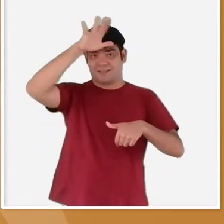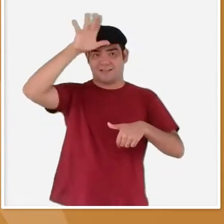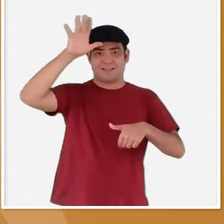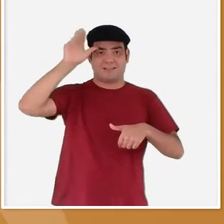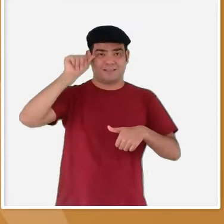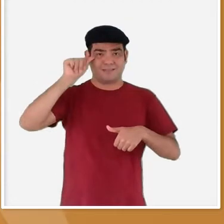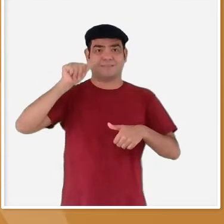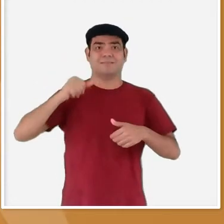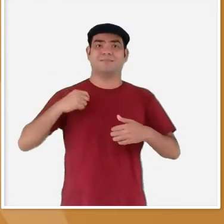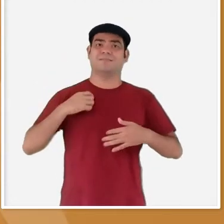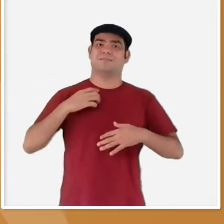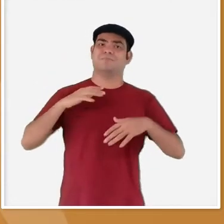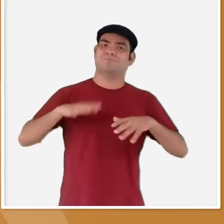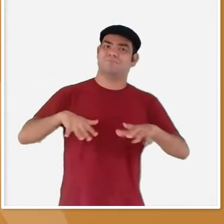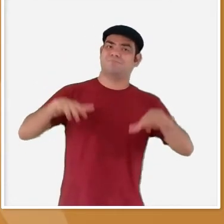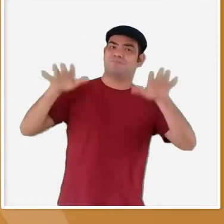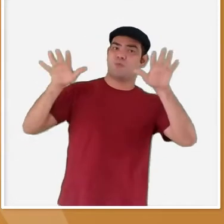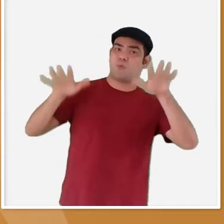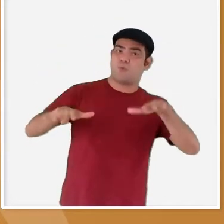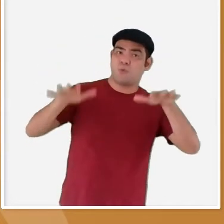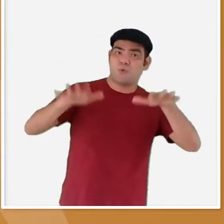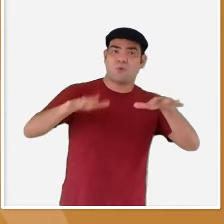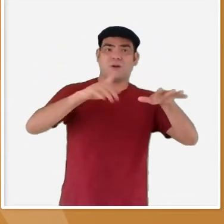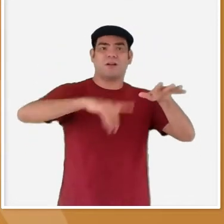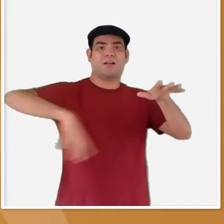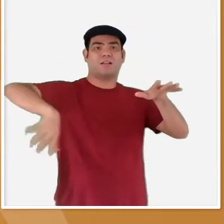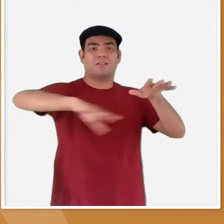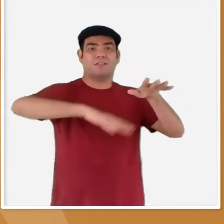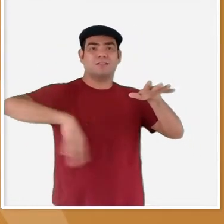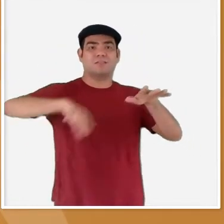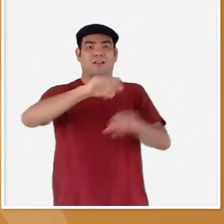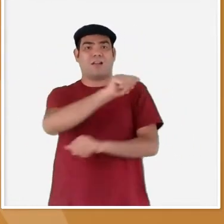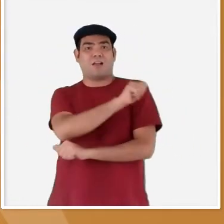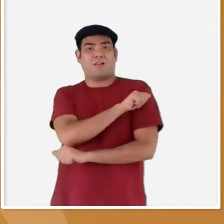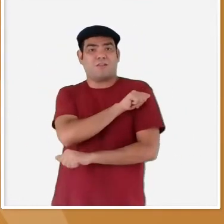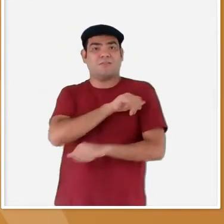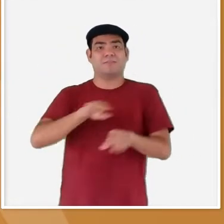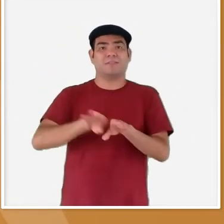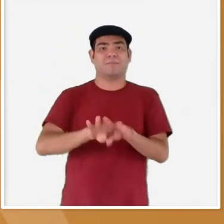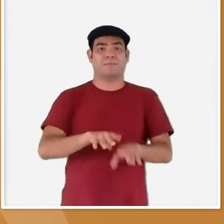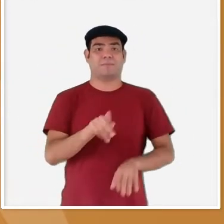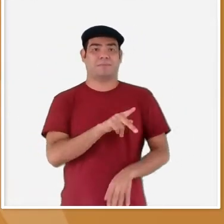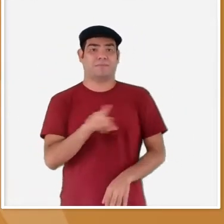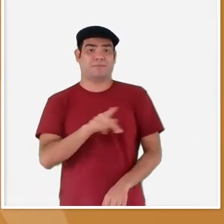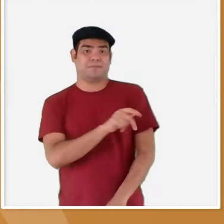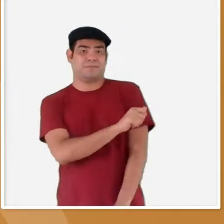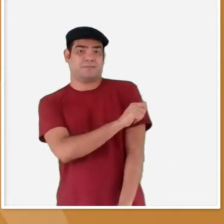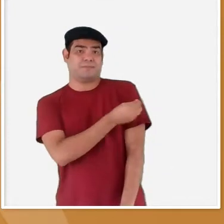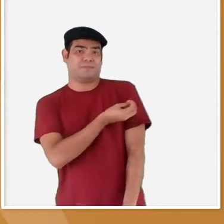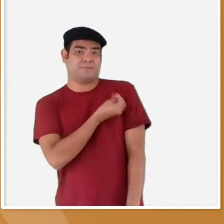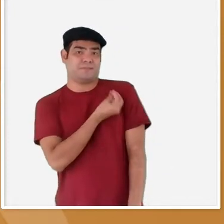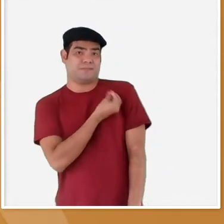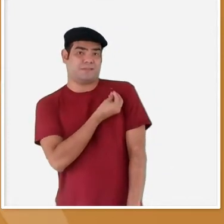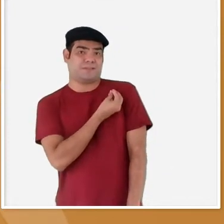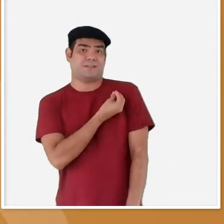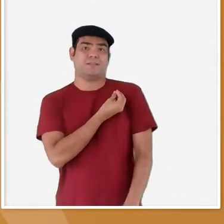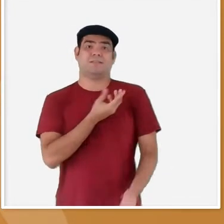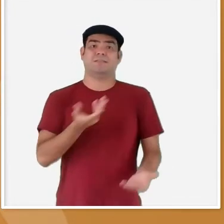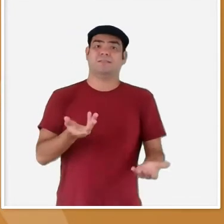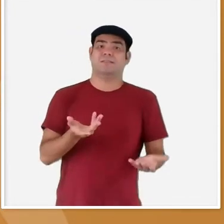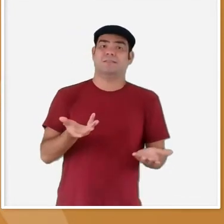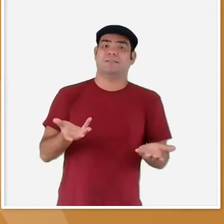a todos os nossos alunos, a todos os professores presenciais. Estamos iniciando mais uma semana